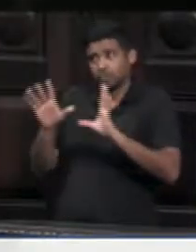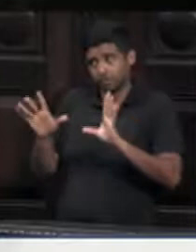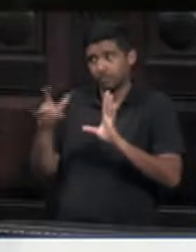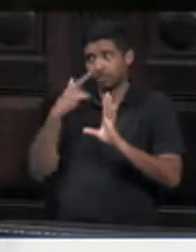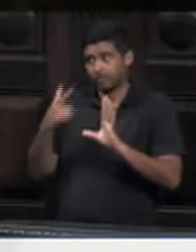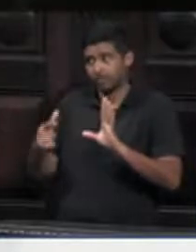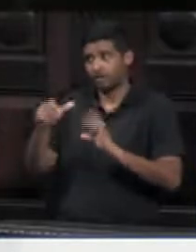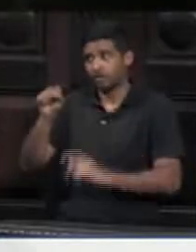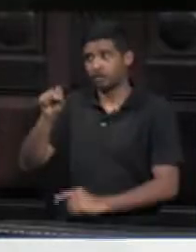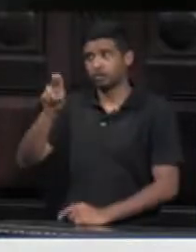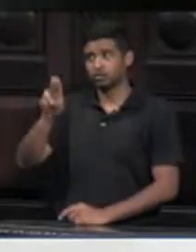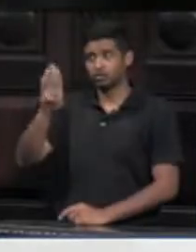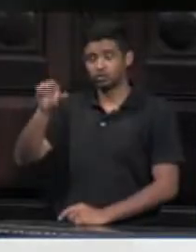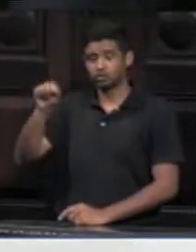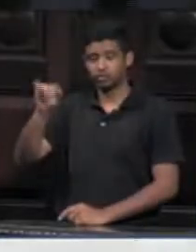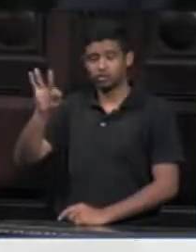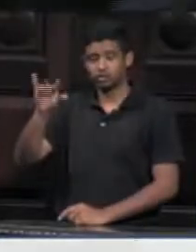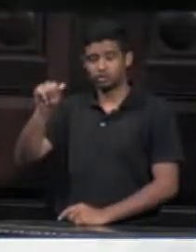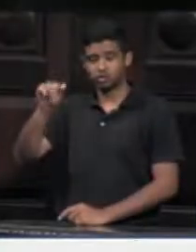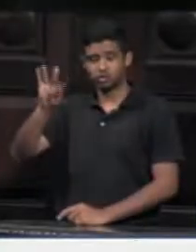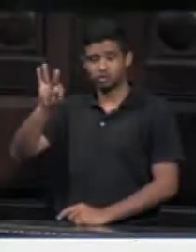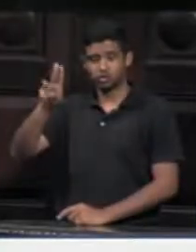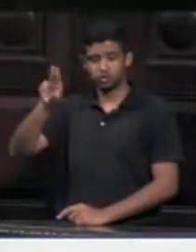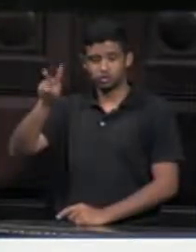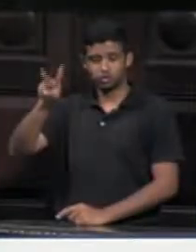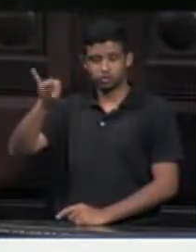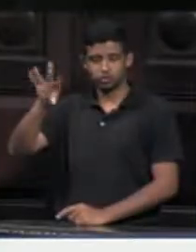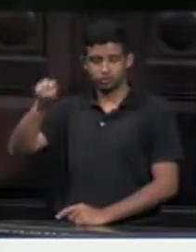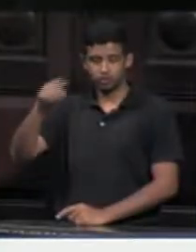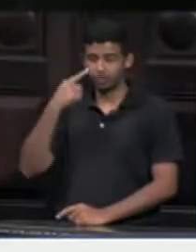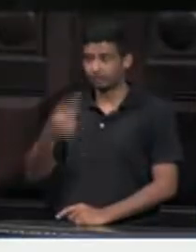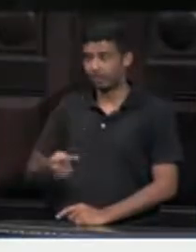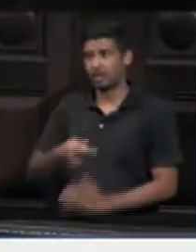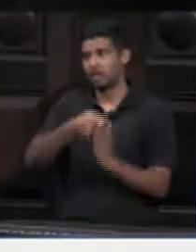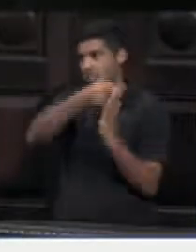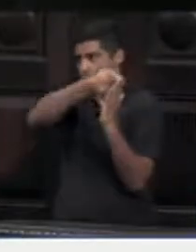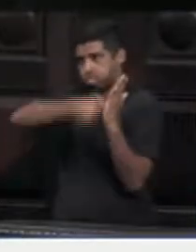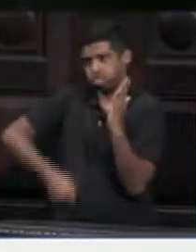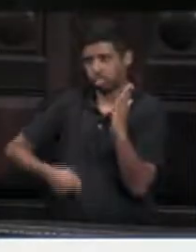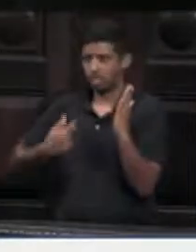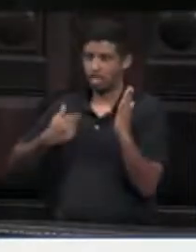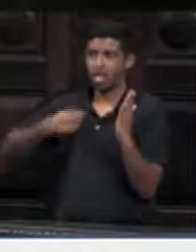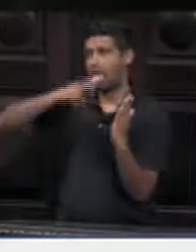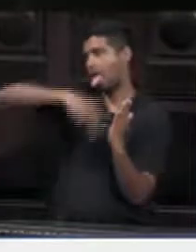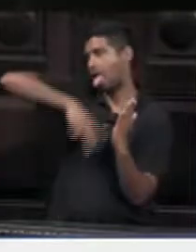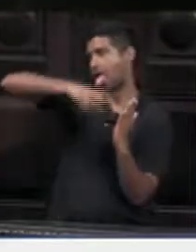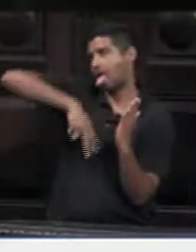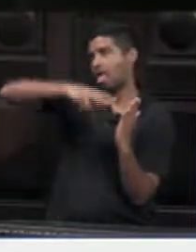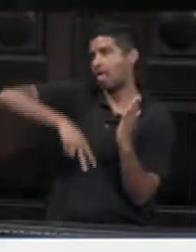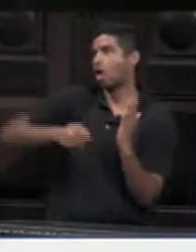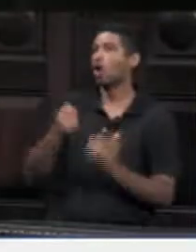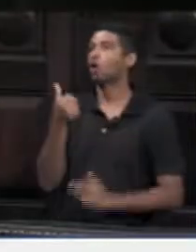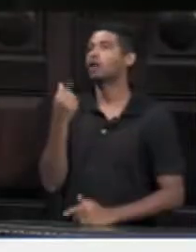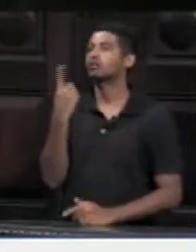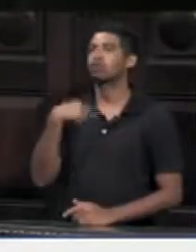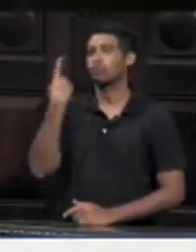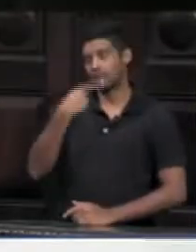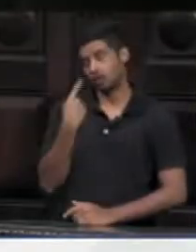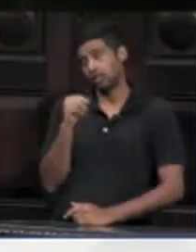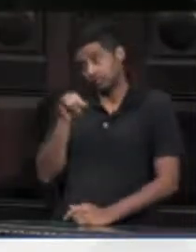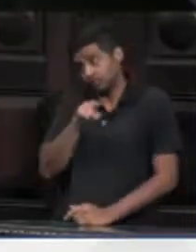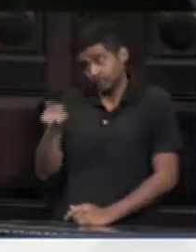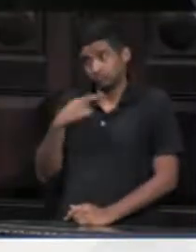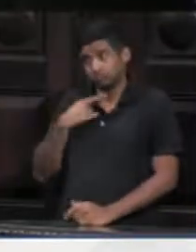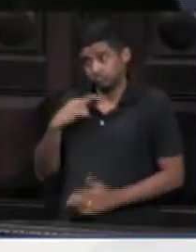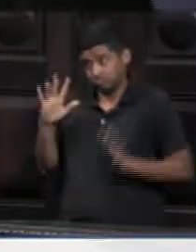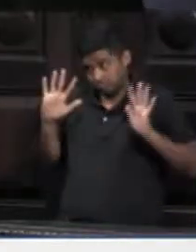substitutivo, porque ele é enorme. Ficarei lendo durante 1 hora, mas se assim o